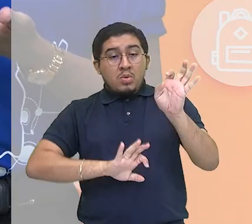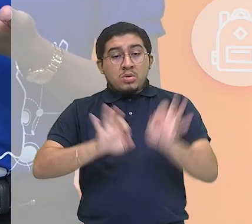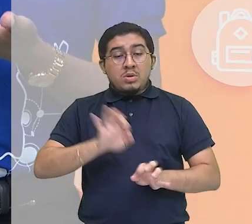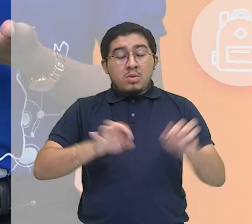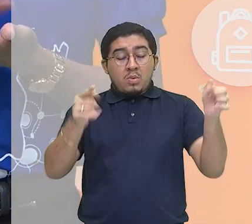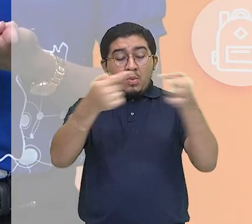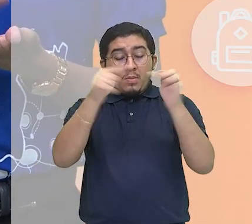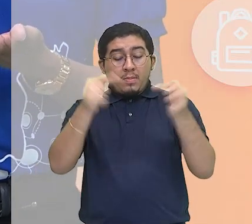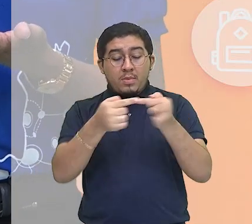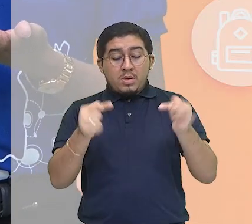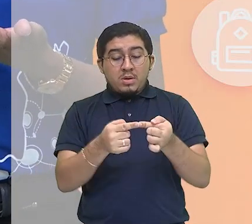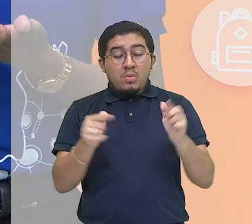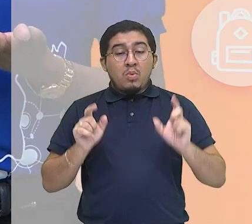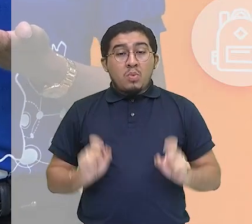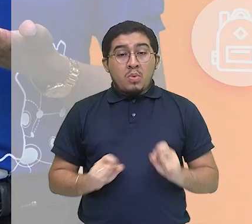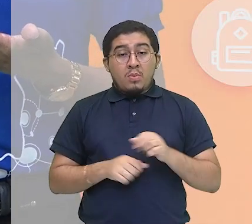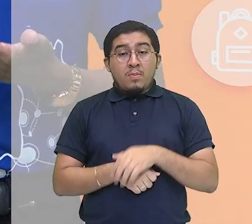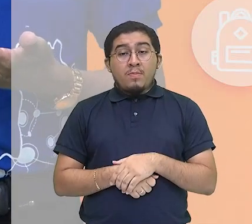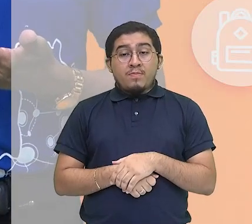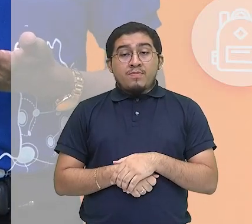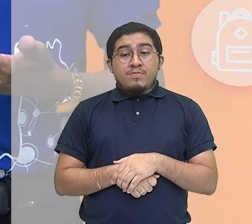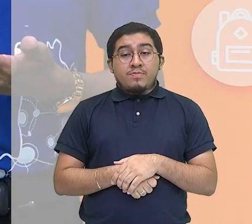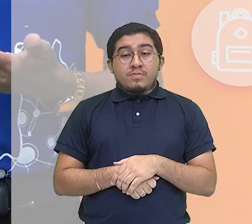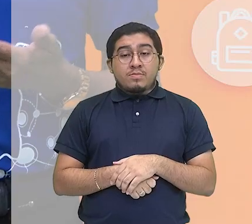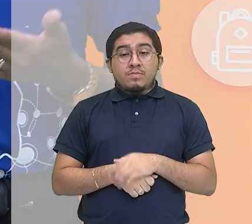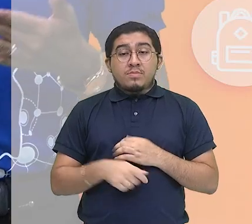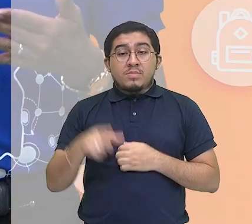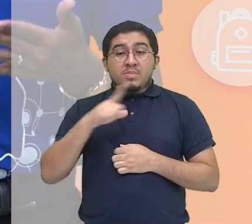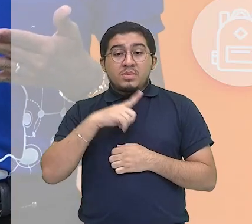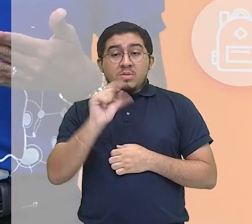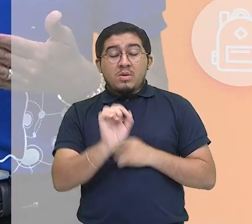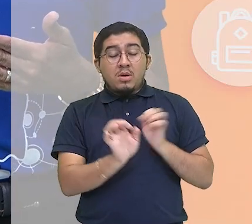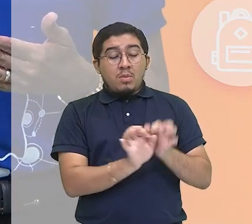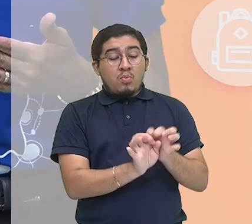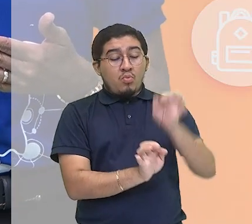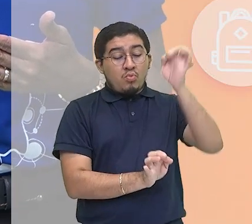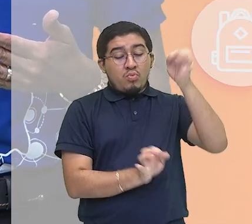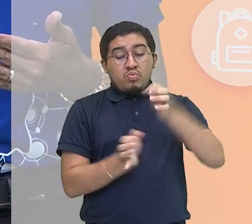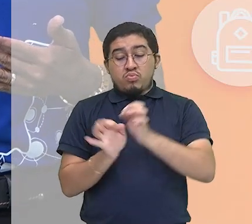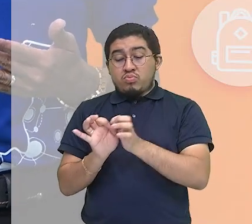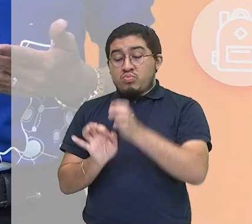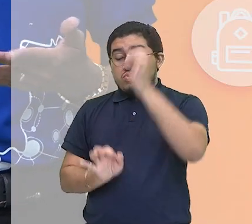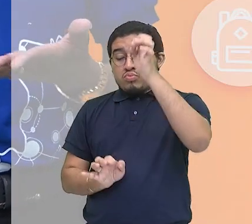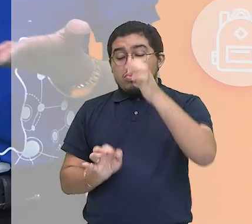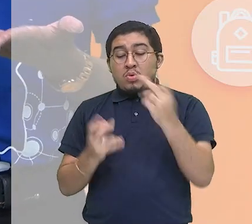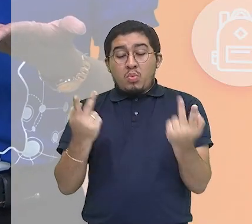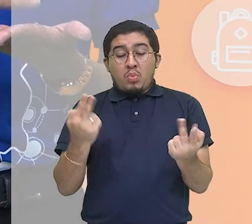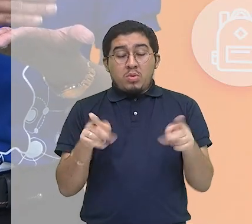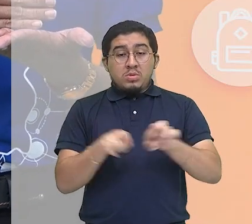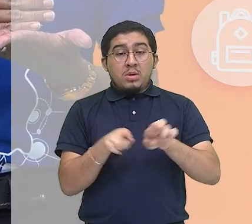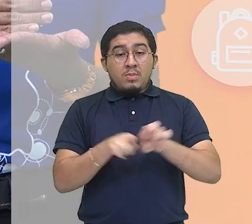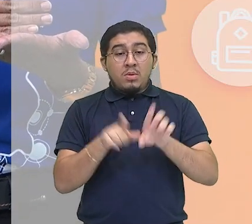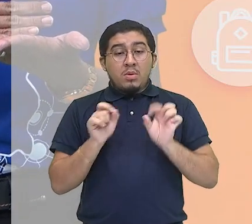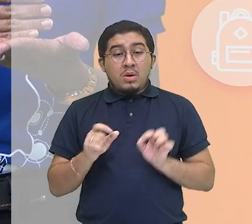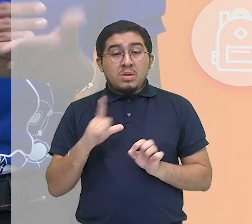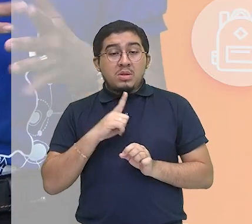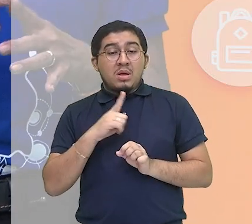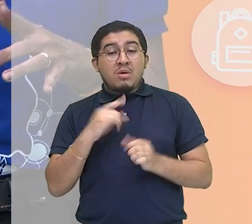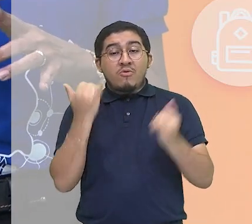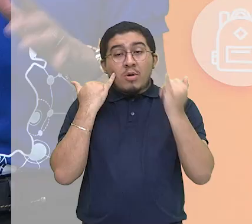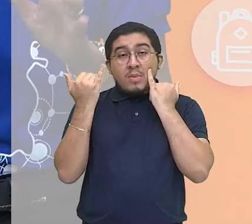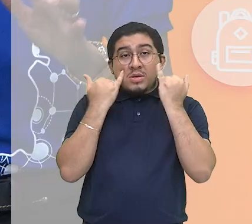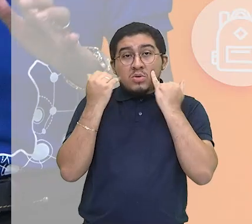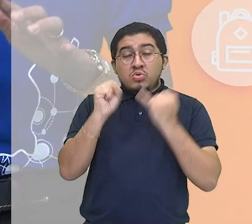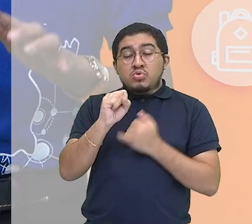só, combinam múltiplos dados sociais, vários dados sociais combinados, como,